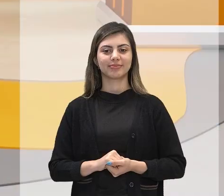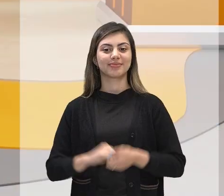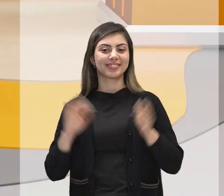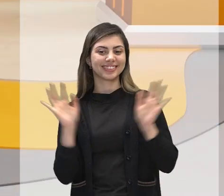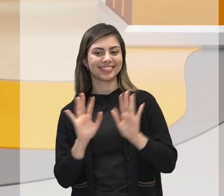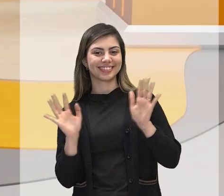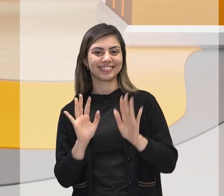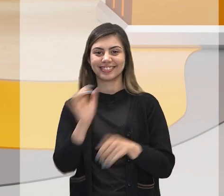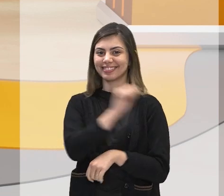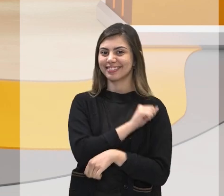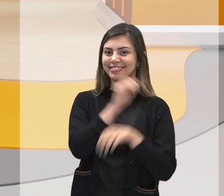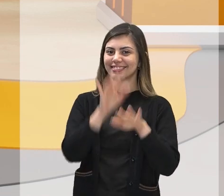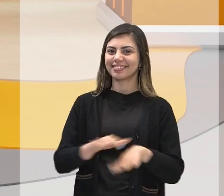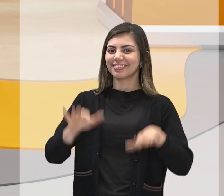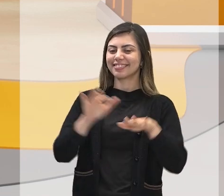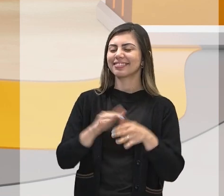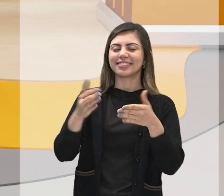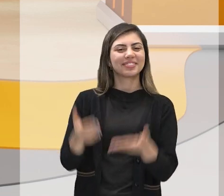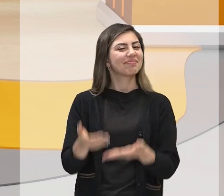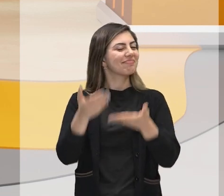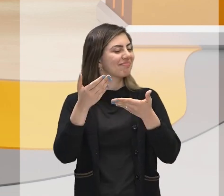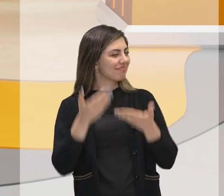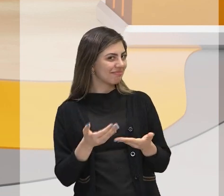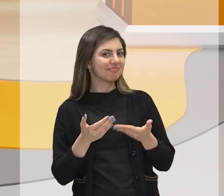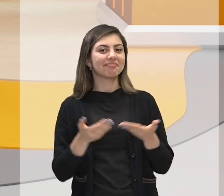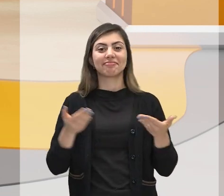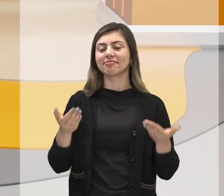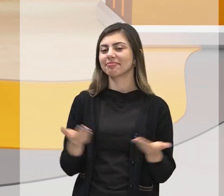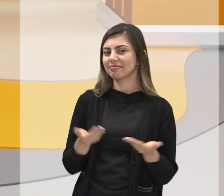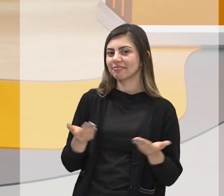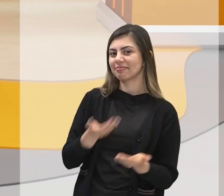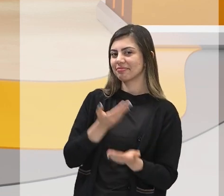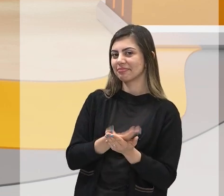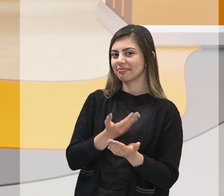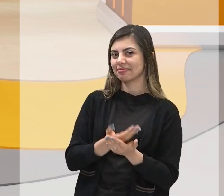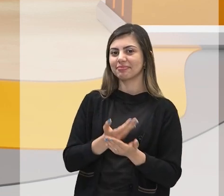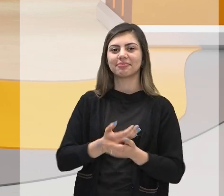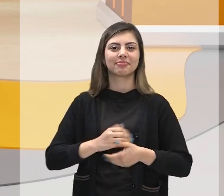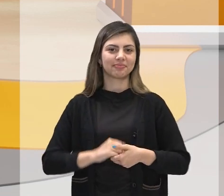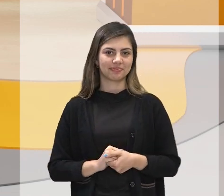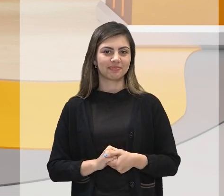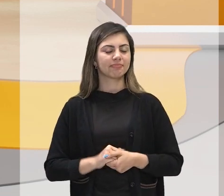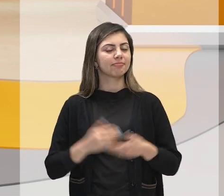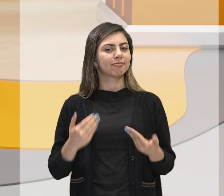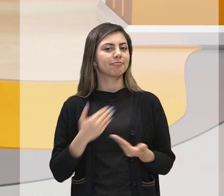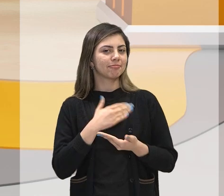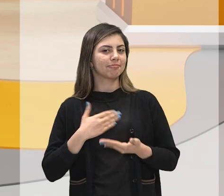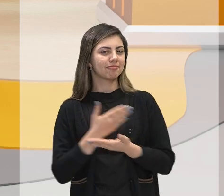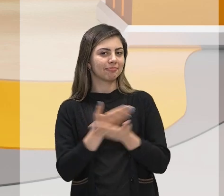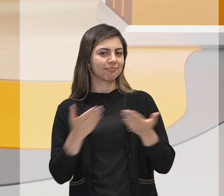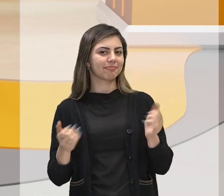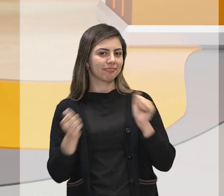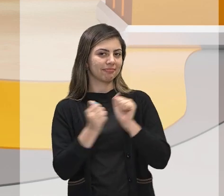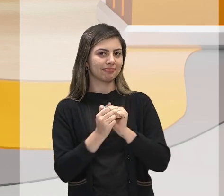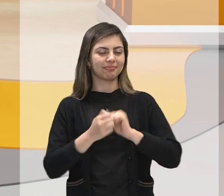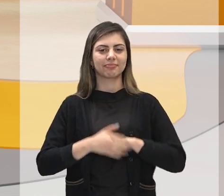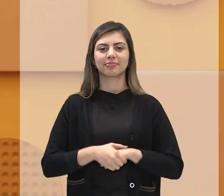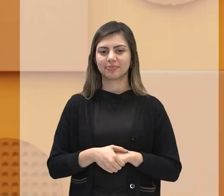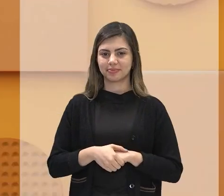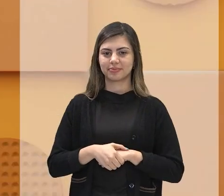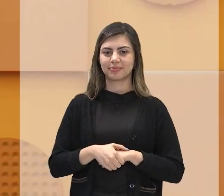Olá, turma! E sejam todos muito bem-vindos e bem-vindas à nossa aula. É um prazer enorme estar aqui com